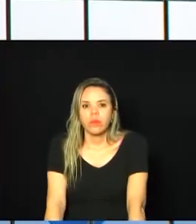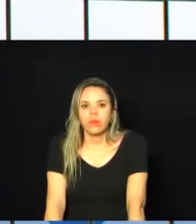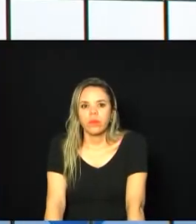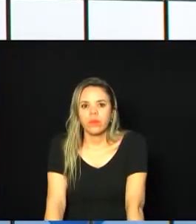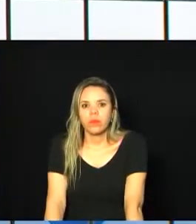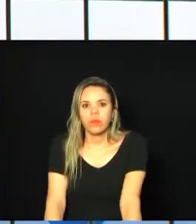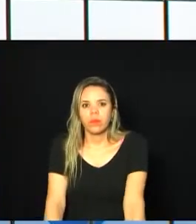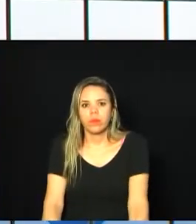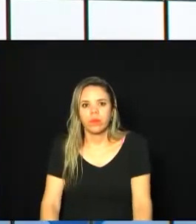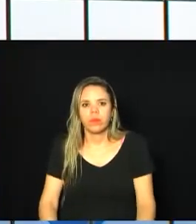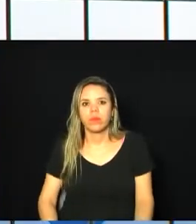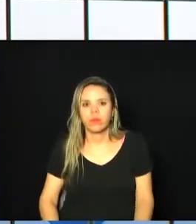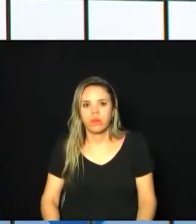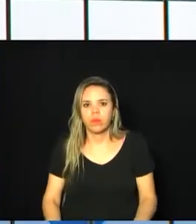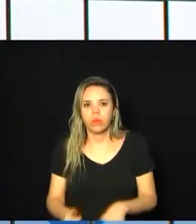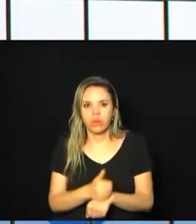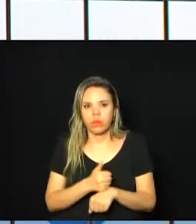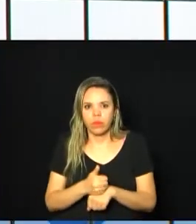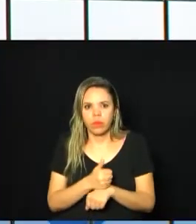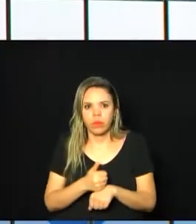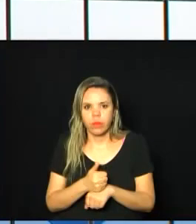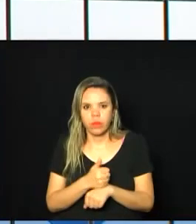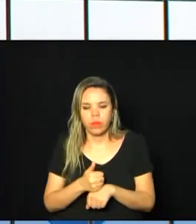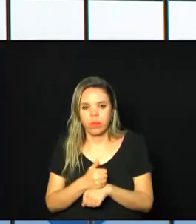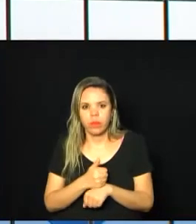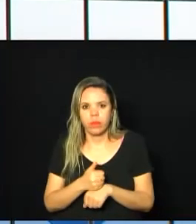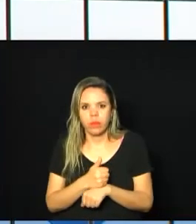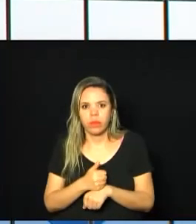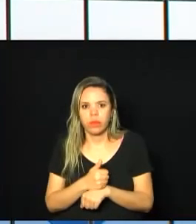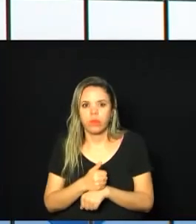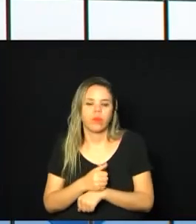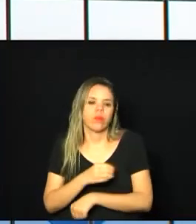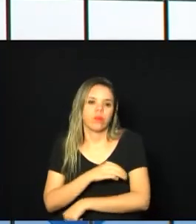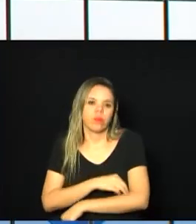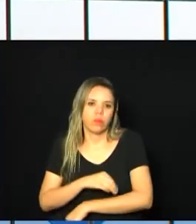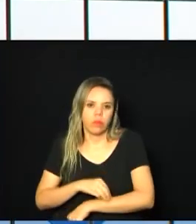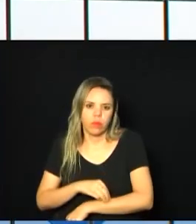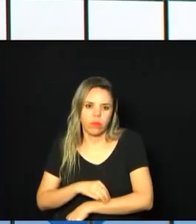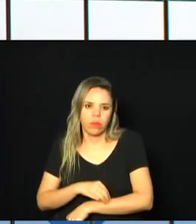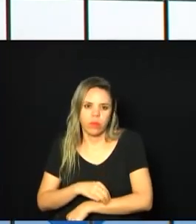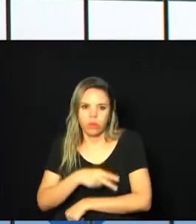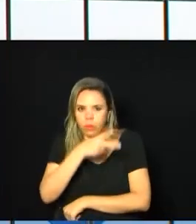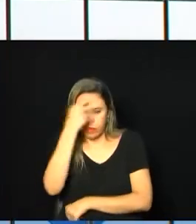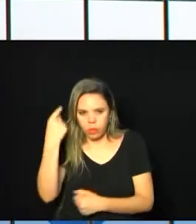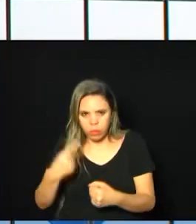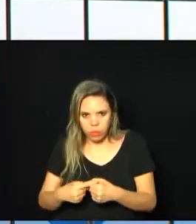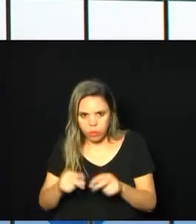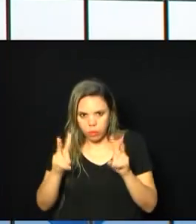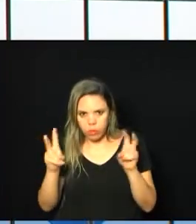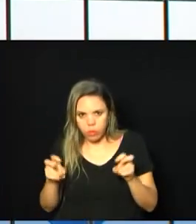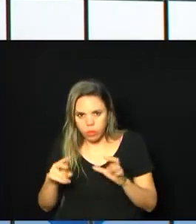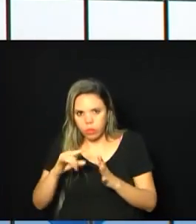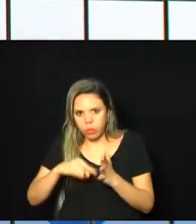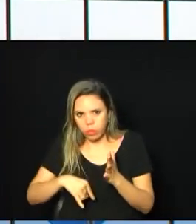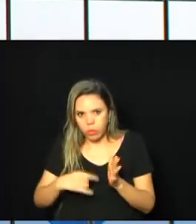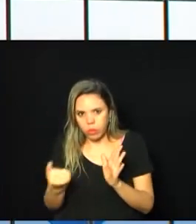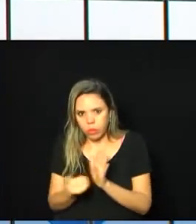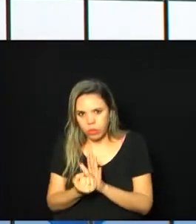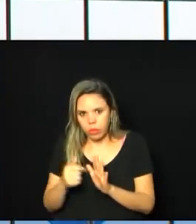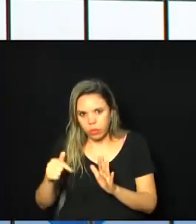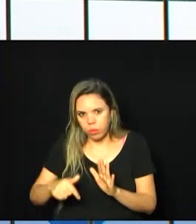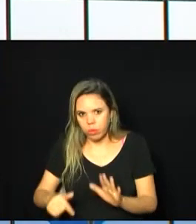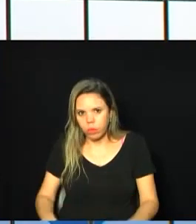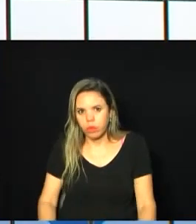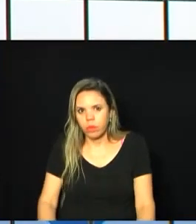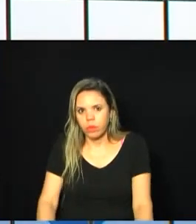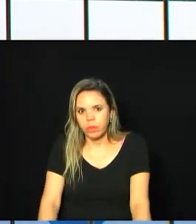E o plano de carreira do Magistério Público Municipal também foi tema de um requerimento protocolado aqui